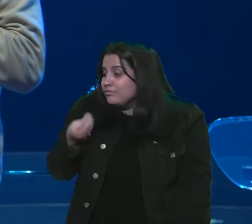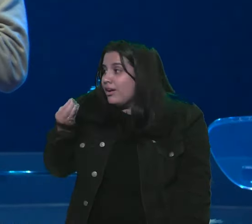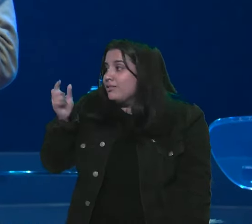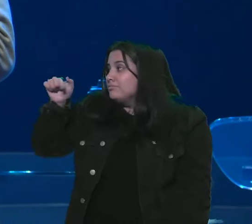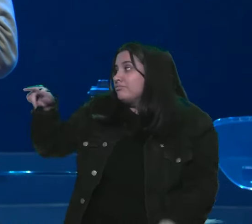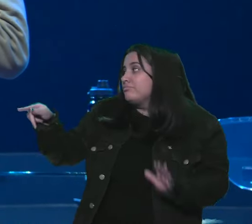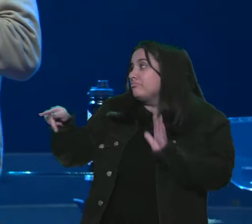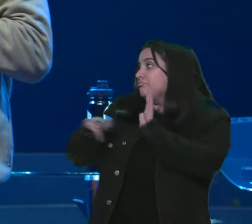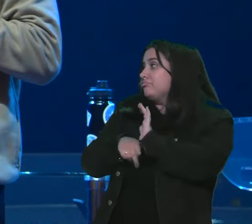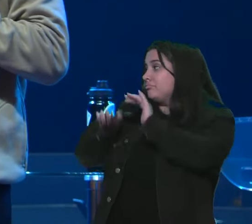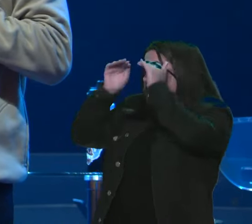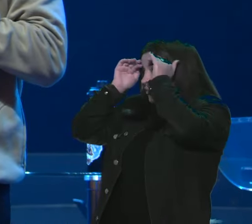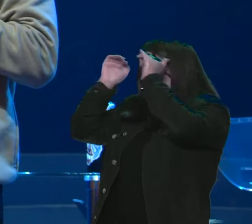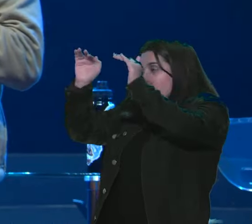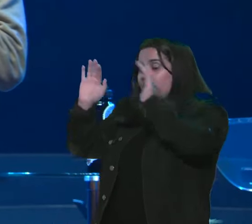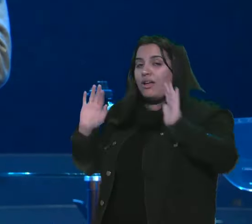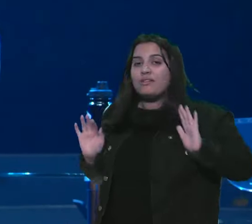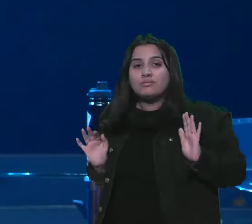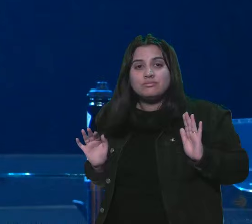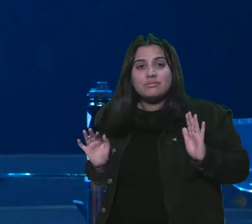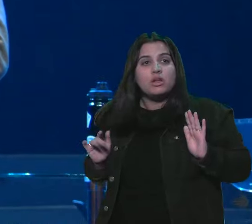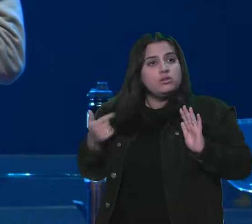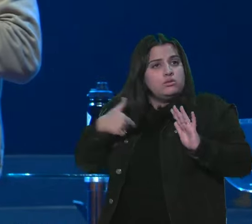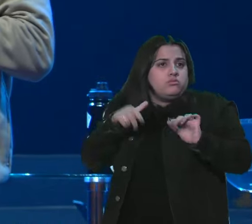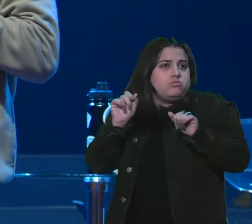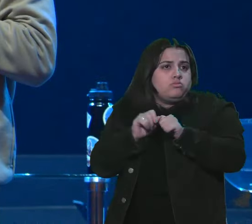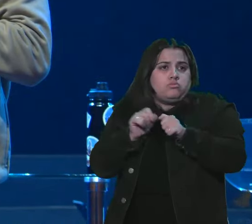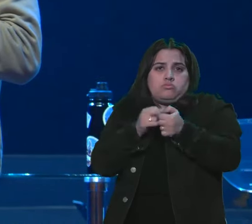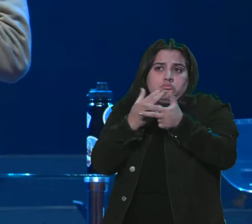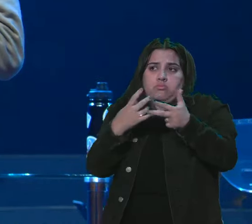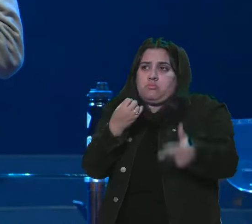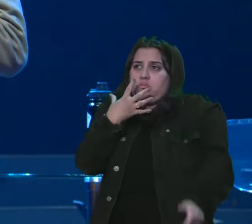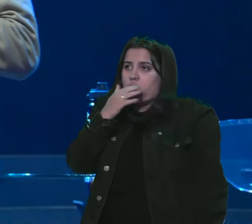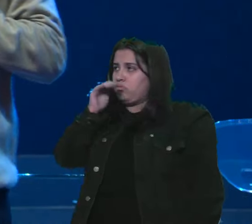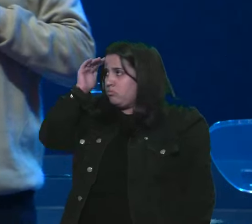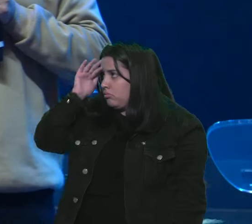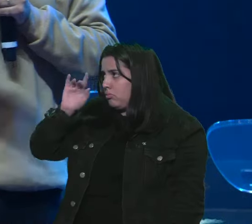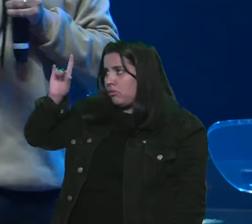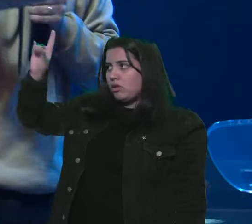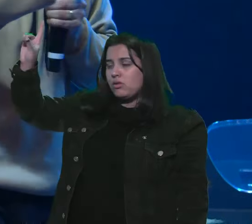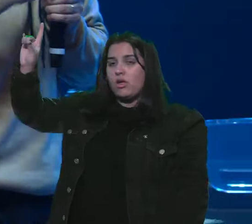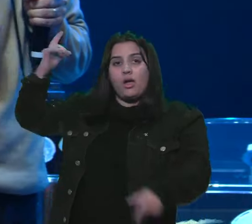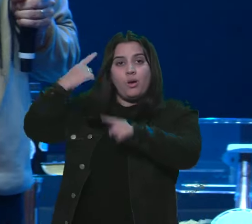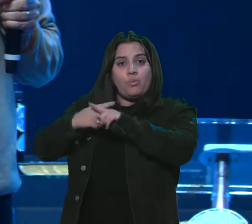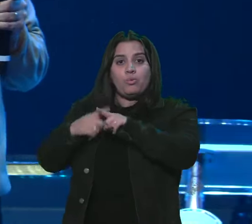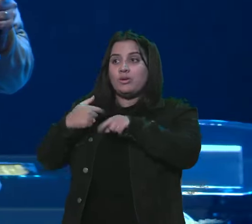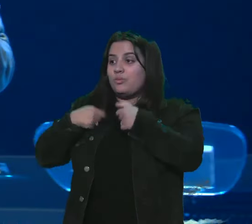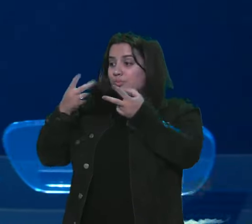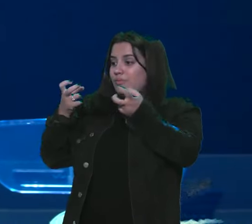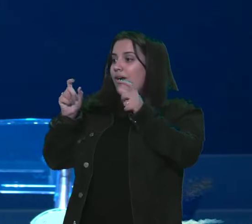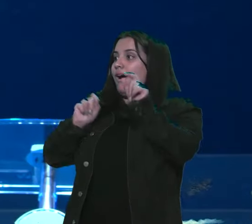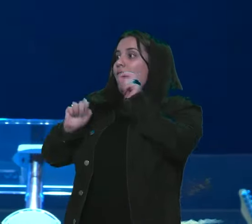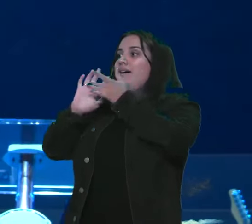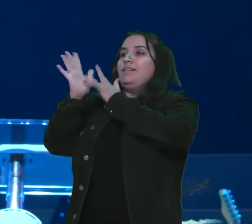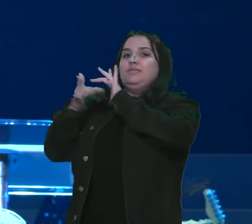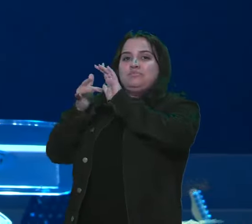começo a praticar boas obras e ser obediente a Deus, porque eu vi o que Jesus fez por mim.